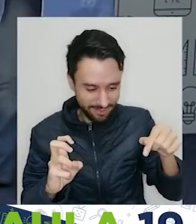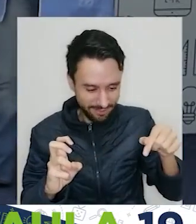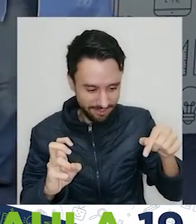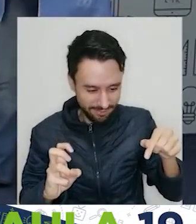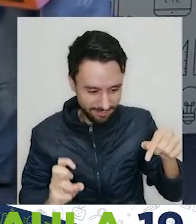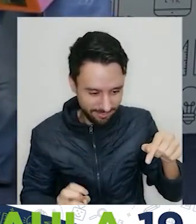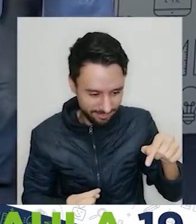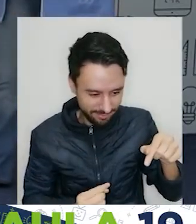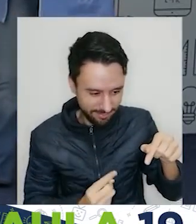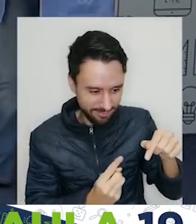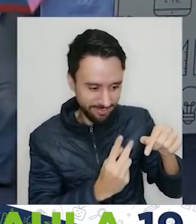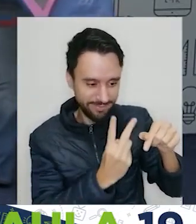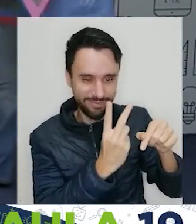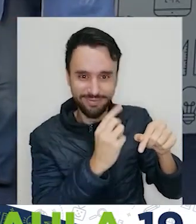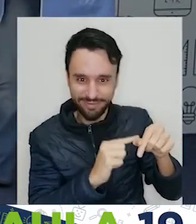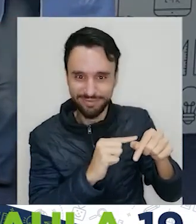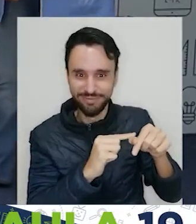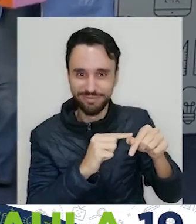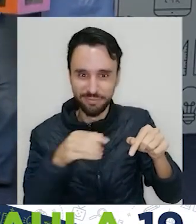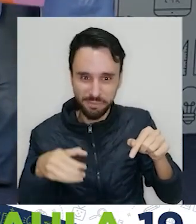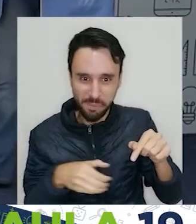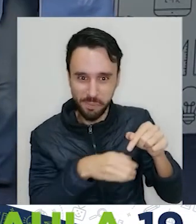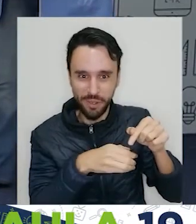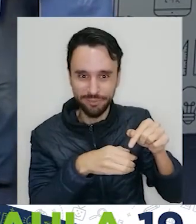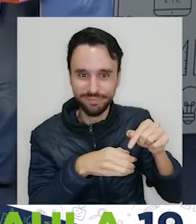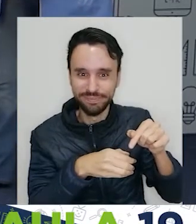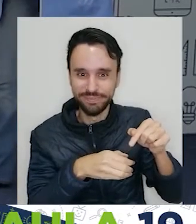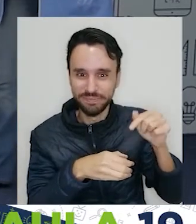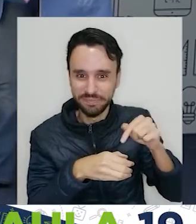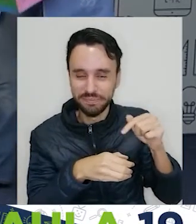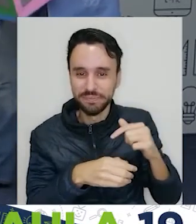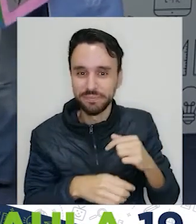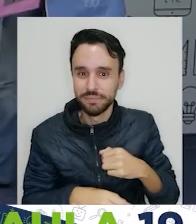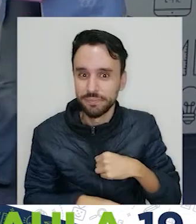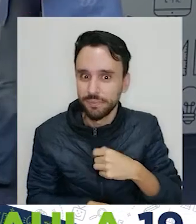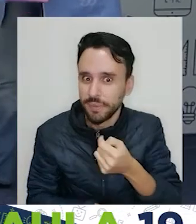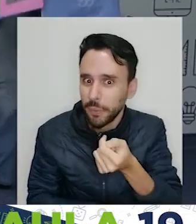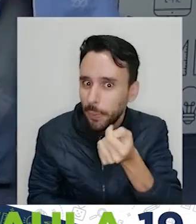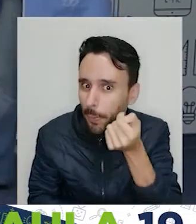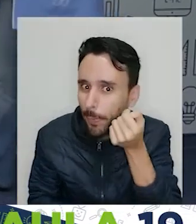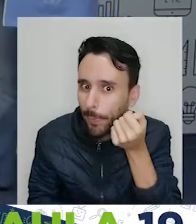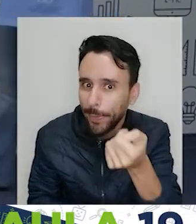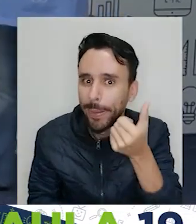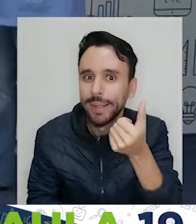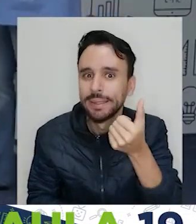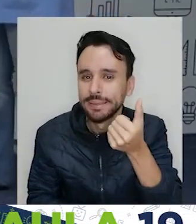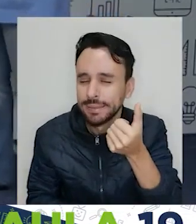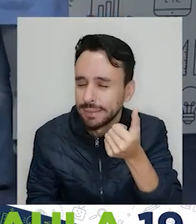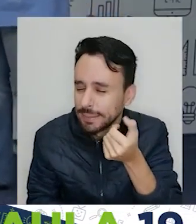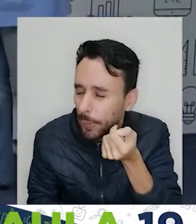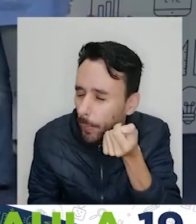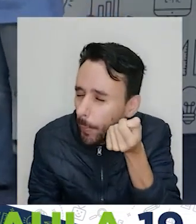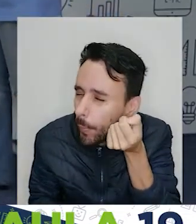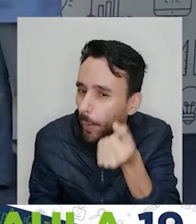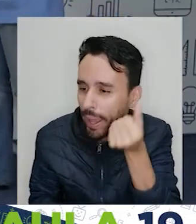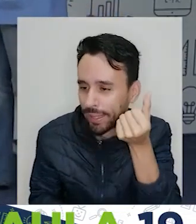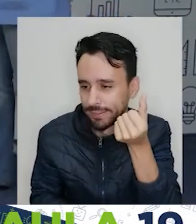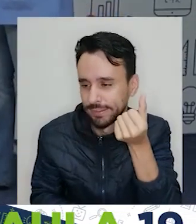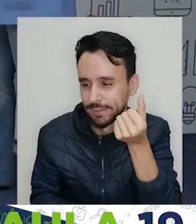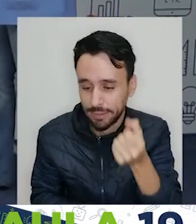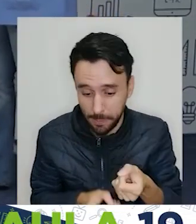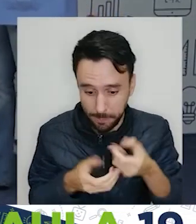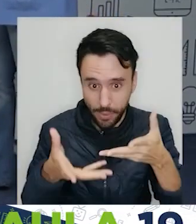7. Olha, se eu tirar a tartaruga, eu vou quase ganhar. Quase.